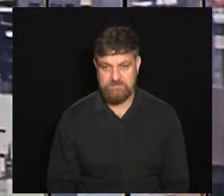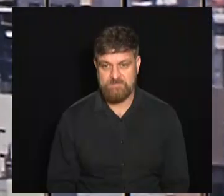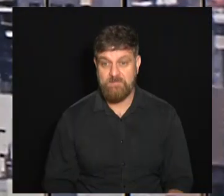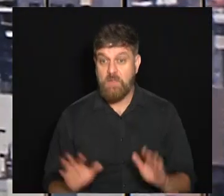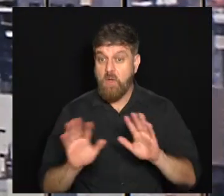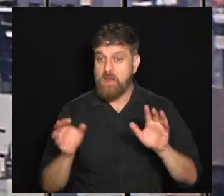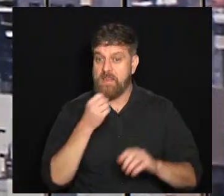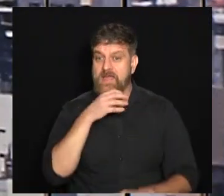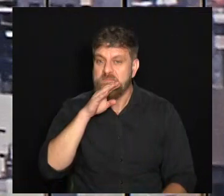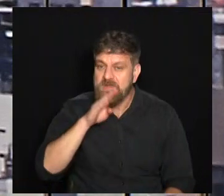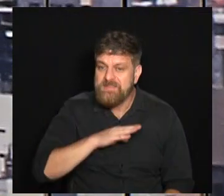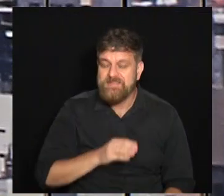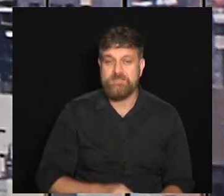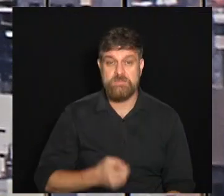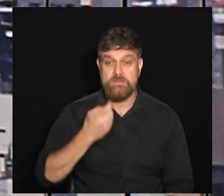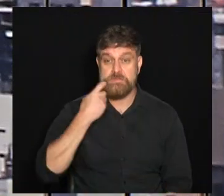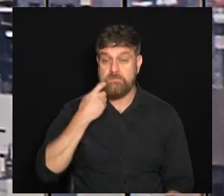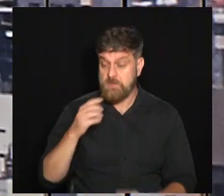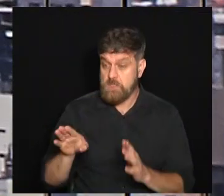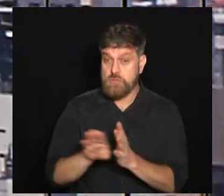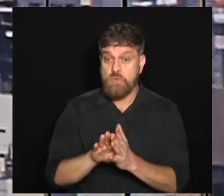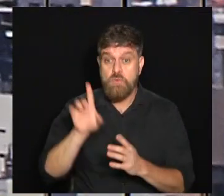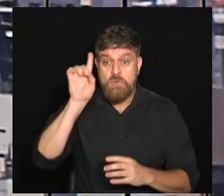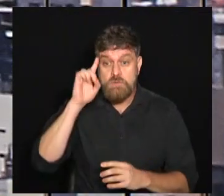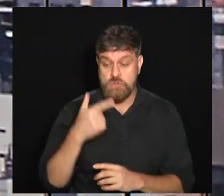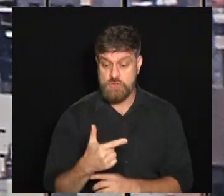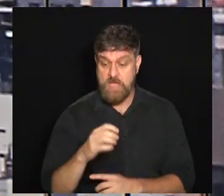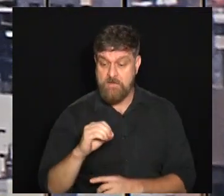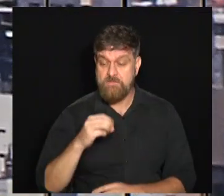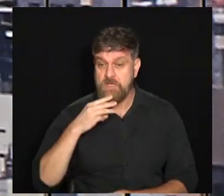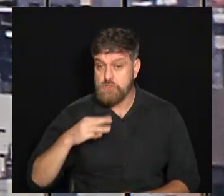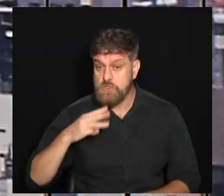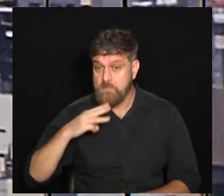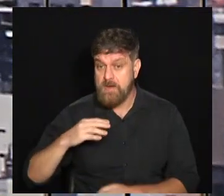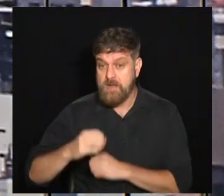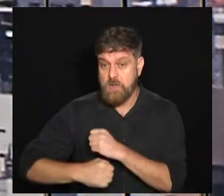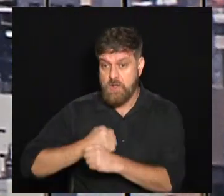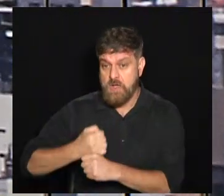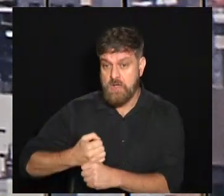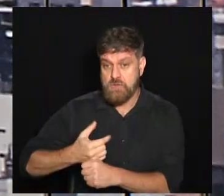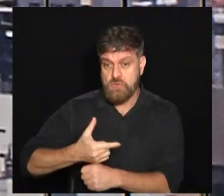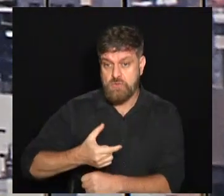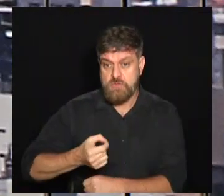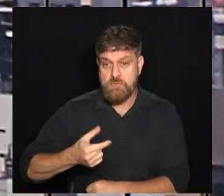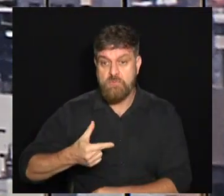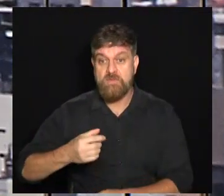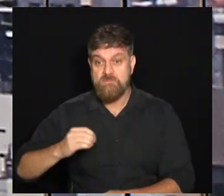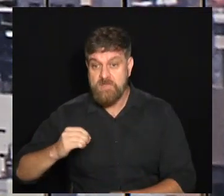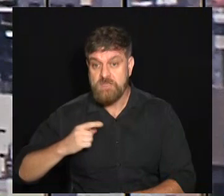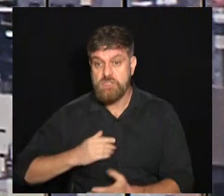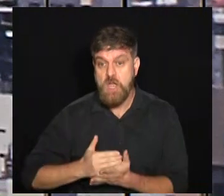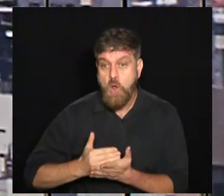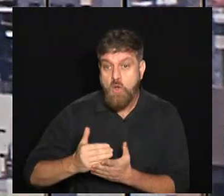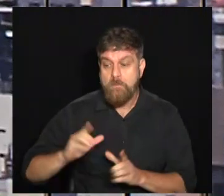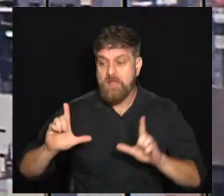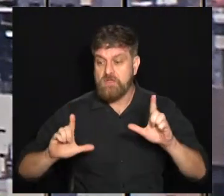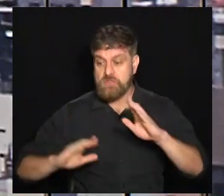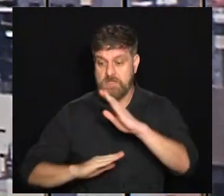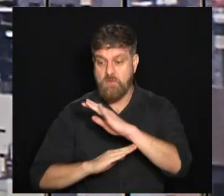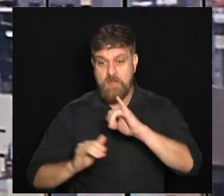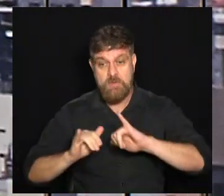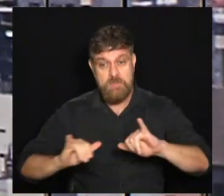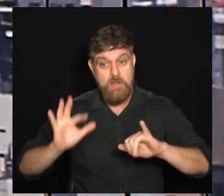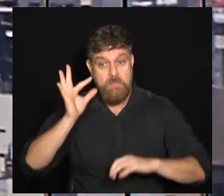Olá, boa tarde. A sexta-feira chegou, dia 20 de março de 2020. Está no ar o Jornal Câmara Notícia,